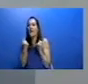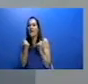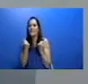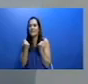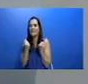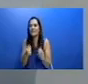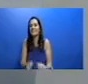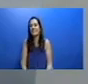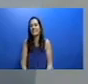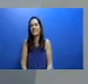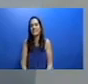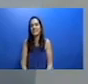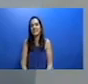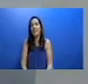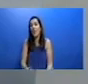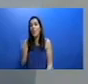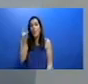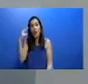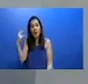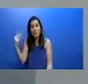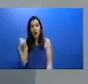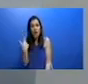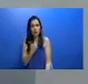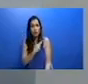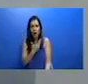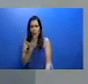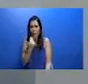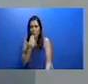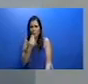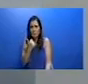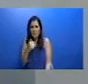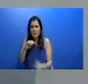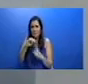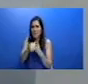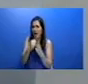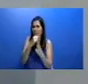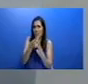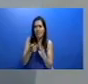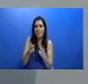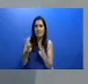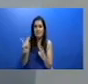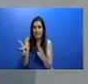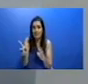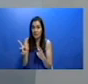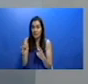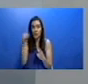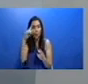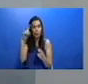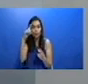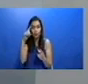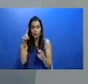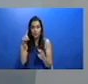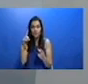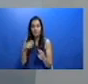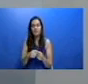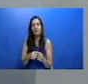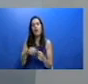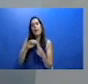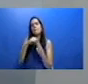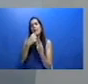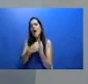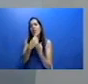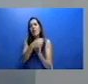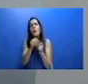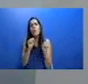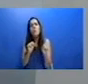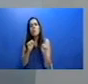é comum nós consumirmos bananas sempre, toda semana, às vezes até todos os dias. Bananas nós podemos